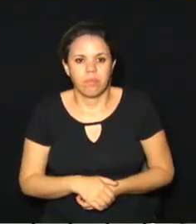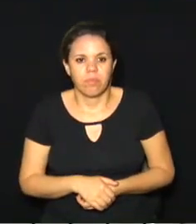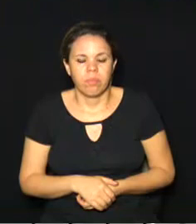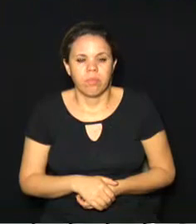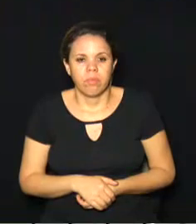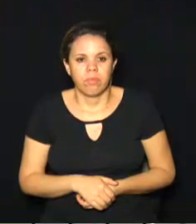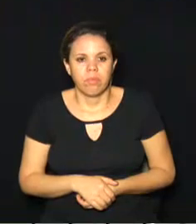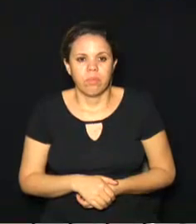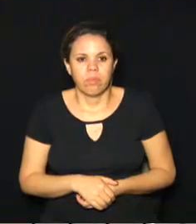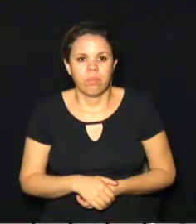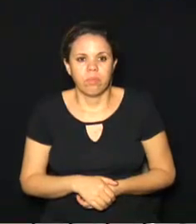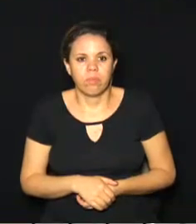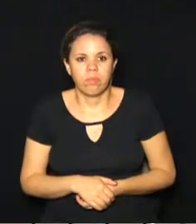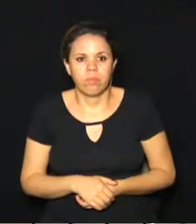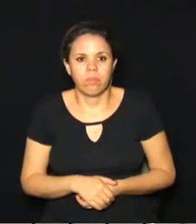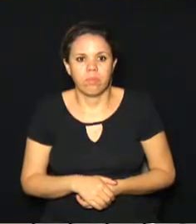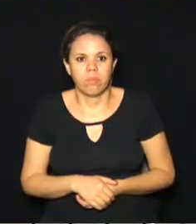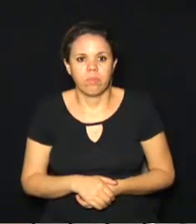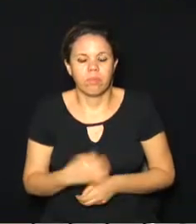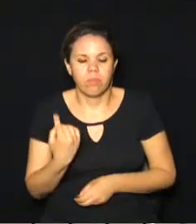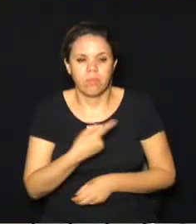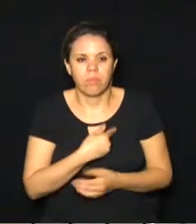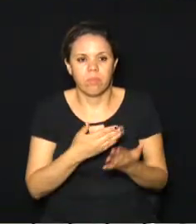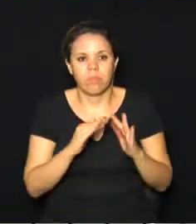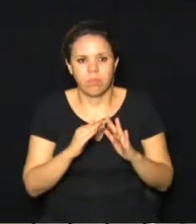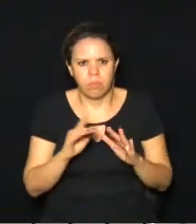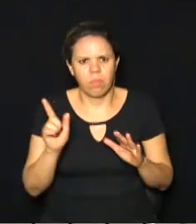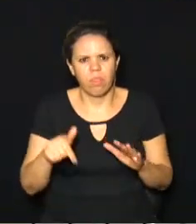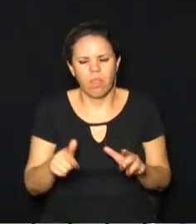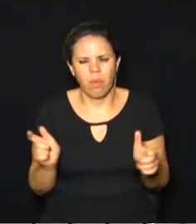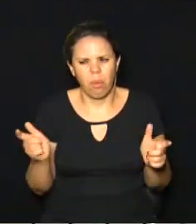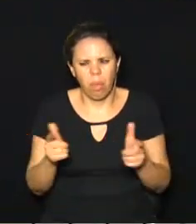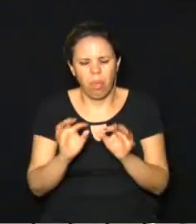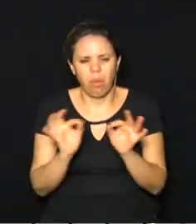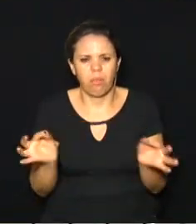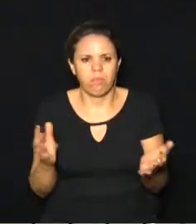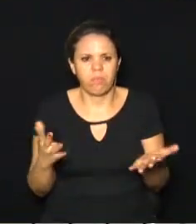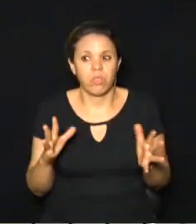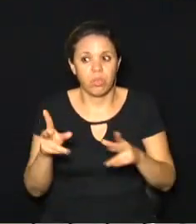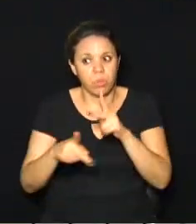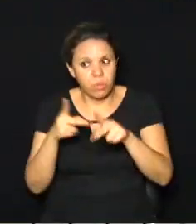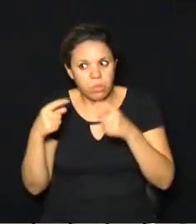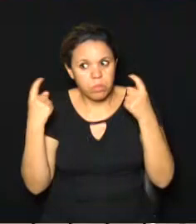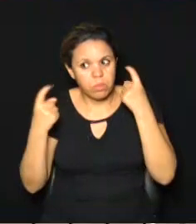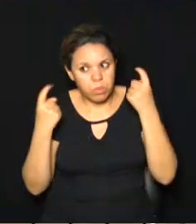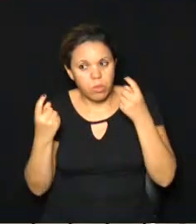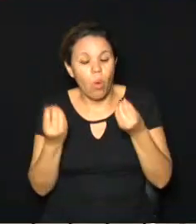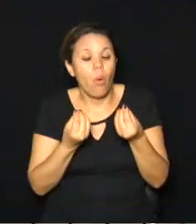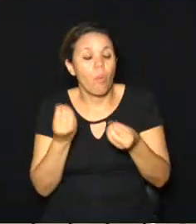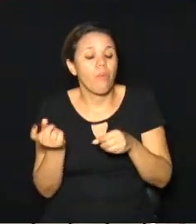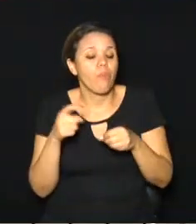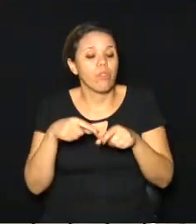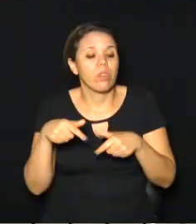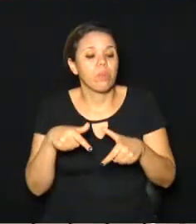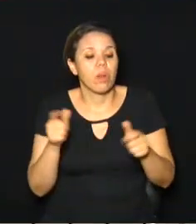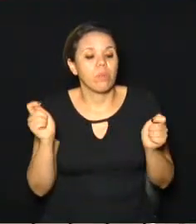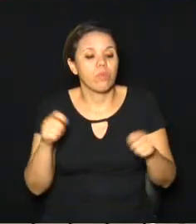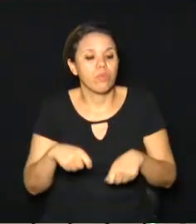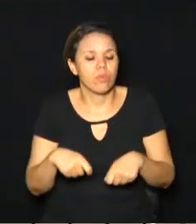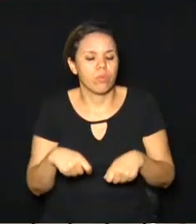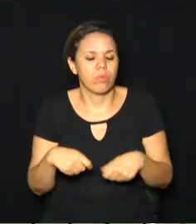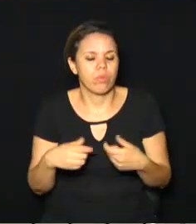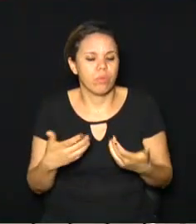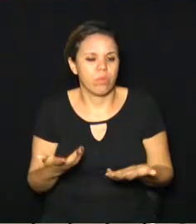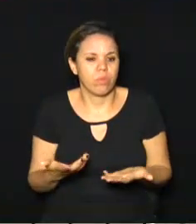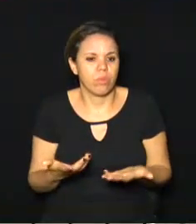boa, mas as nossas escolas são bem acanhadas. Então, todo mundo está muito preocupado com esse possível retorno.